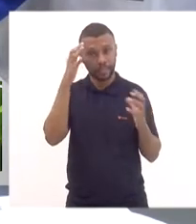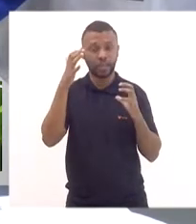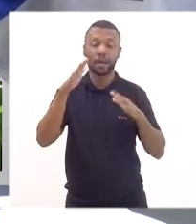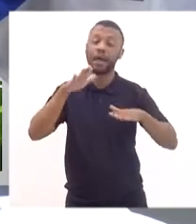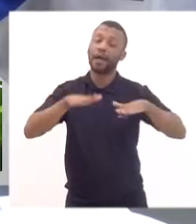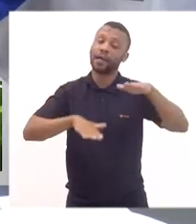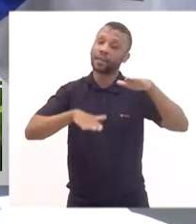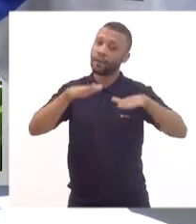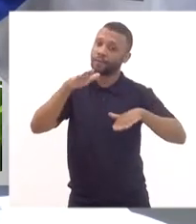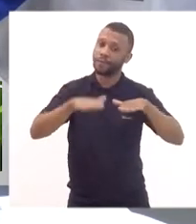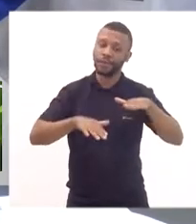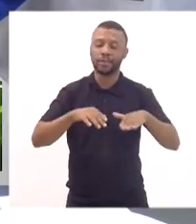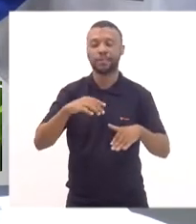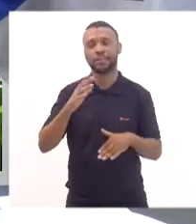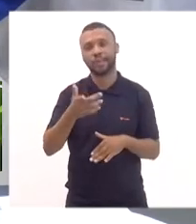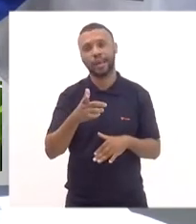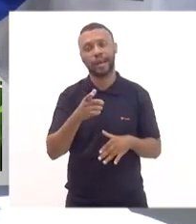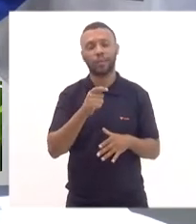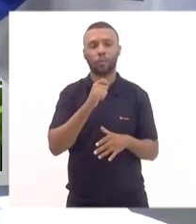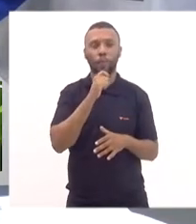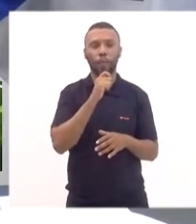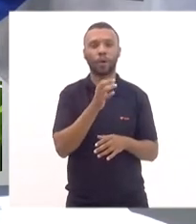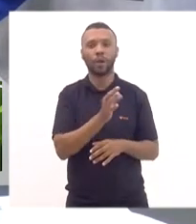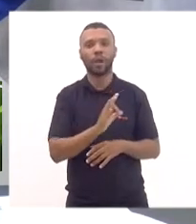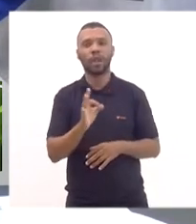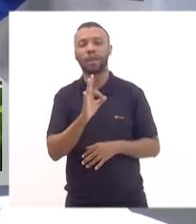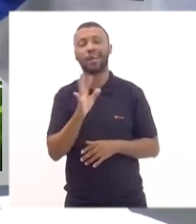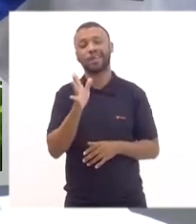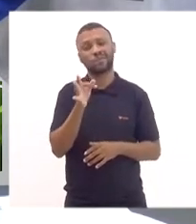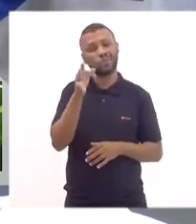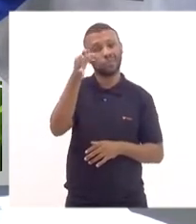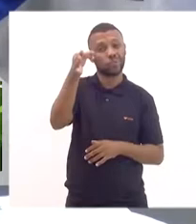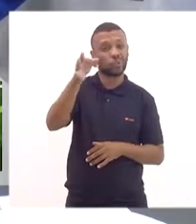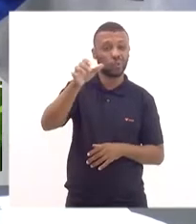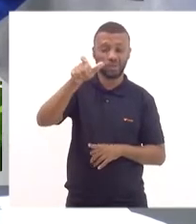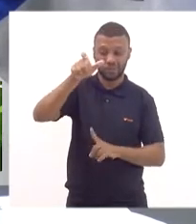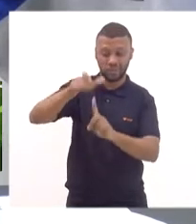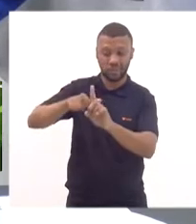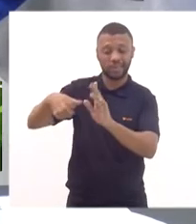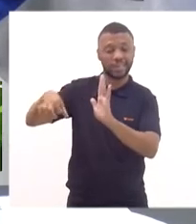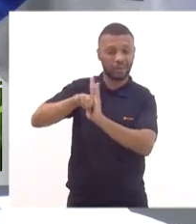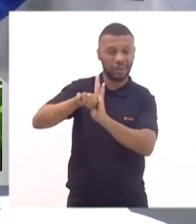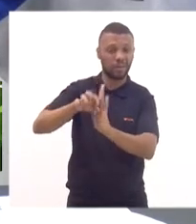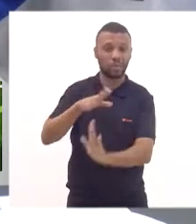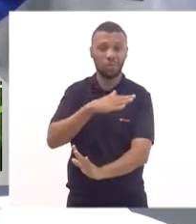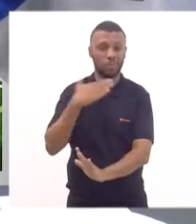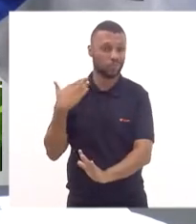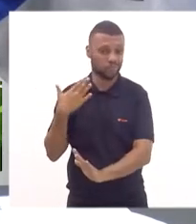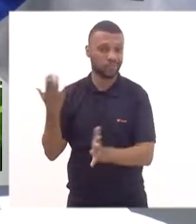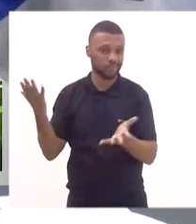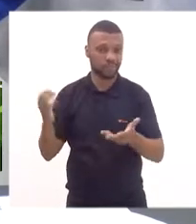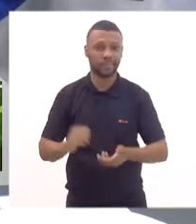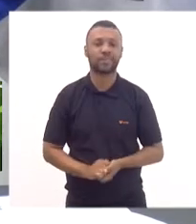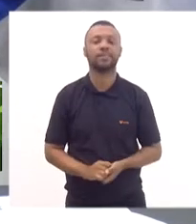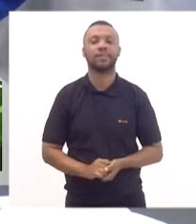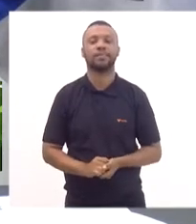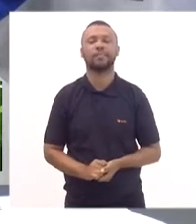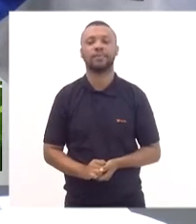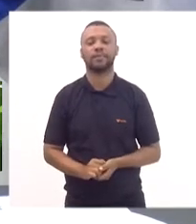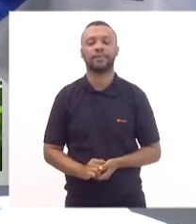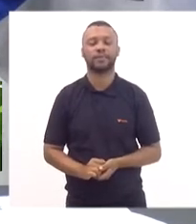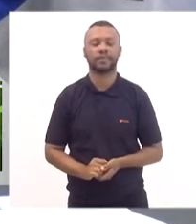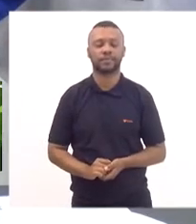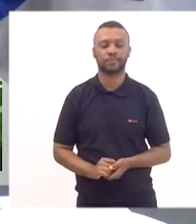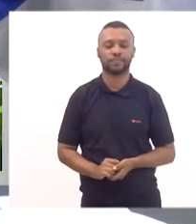talvez a gente já não esteja mais na face da Terra. Bom, dito isso, e eu fiz